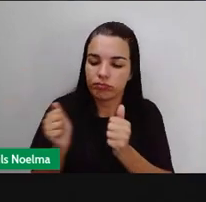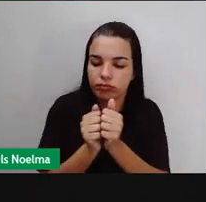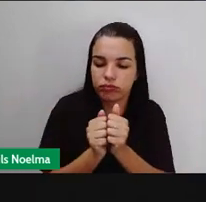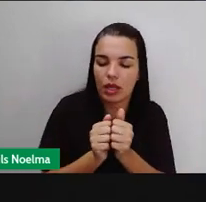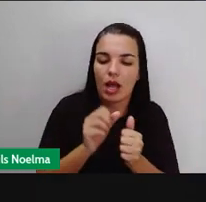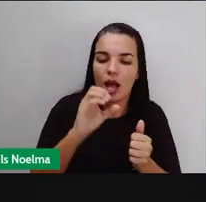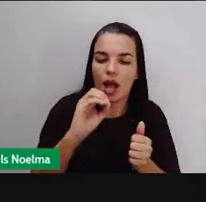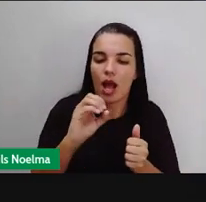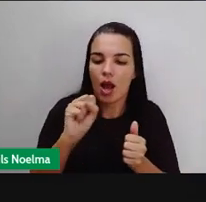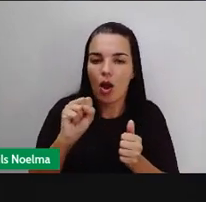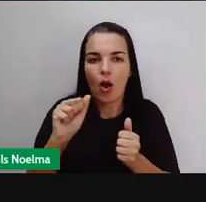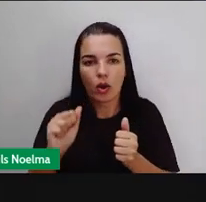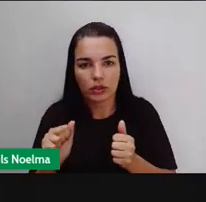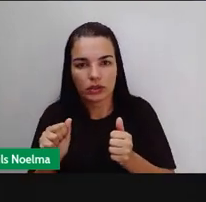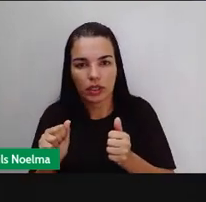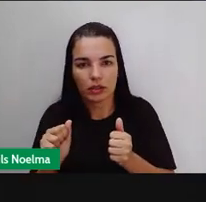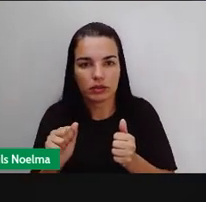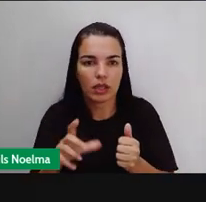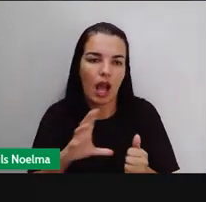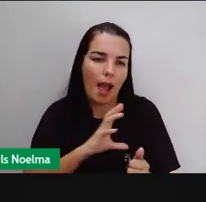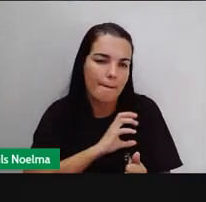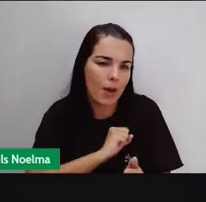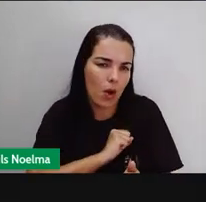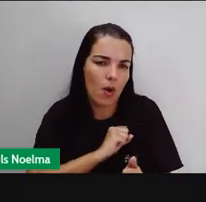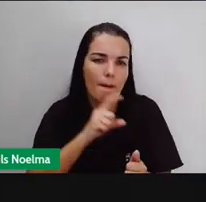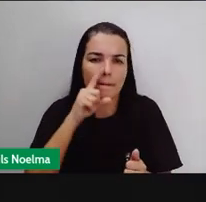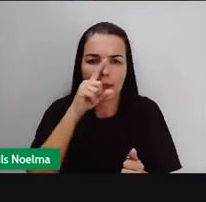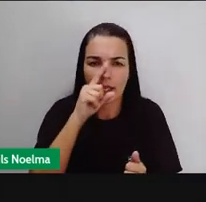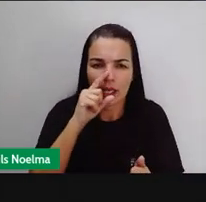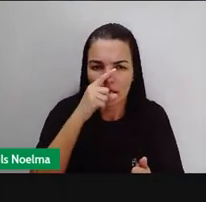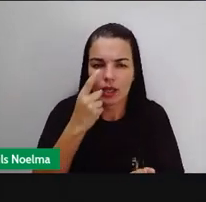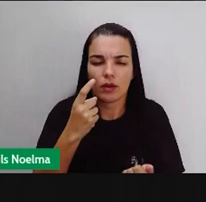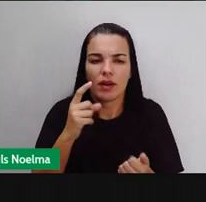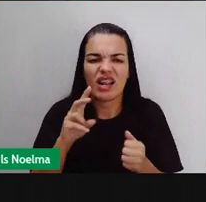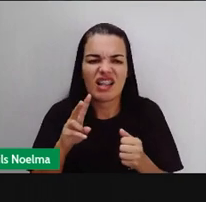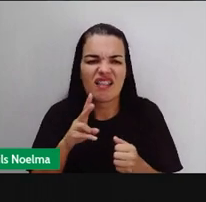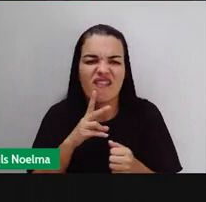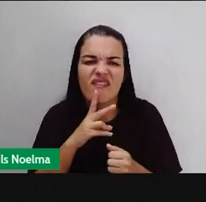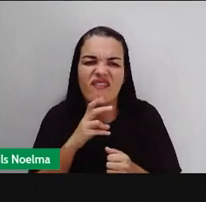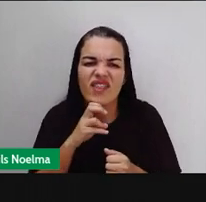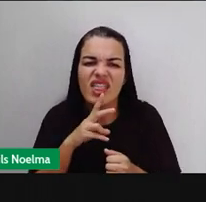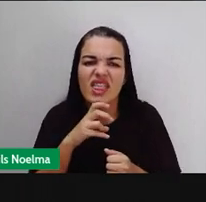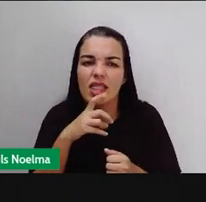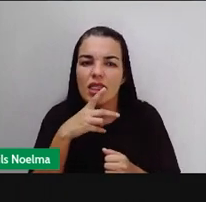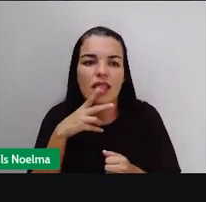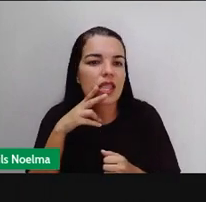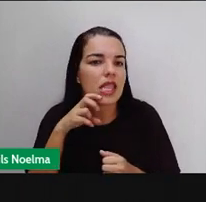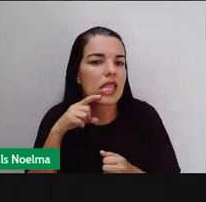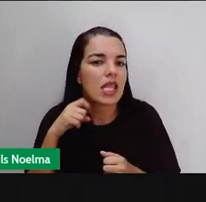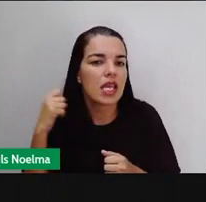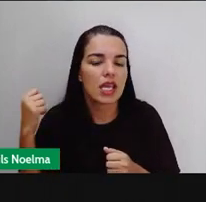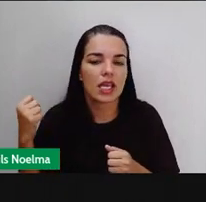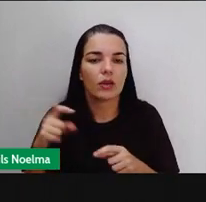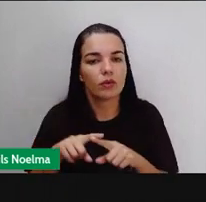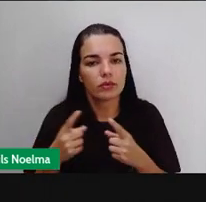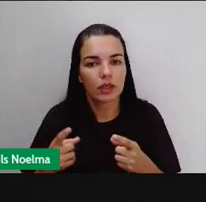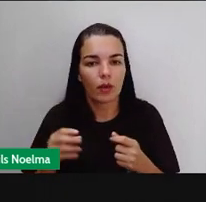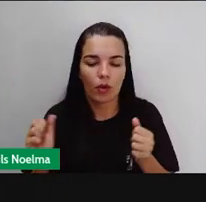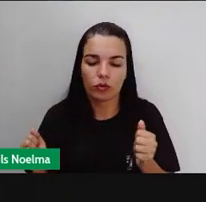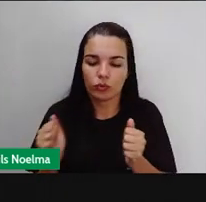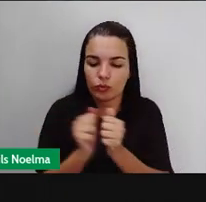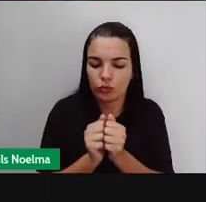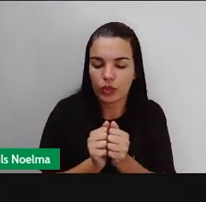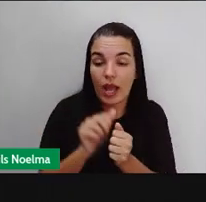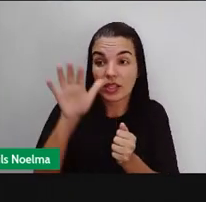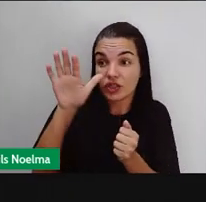Amor, amoroso, amorosa. Veneno, venenoso, venenosa. Então, basta a gente